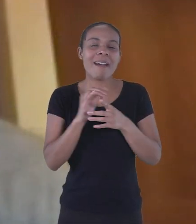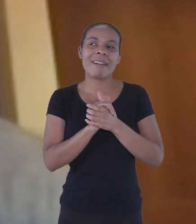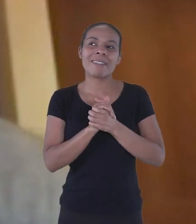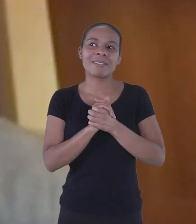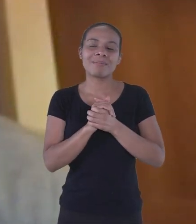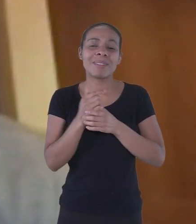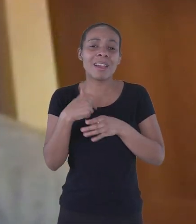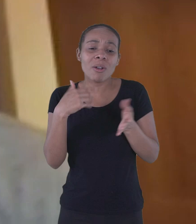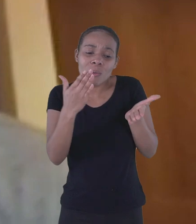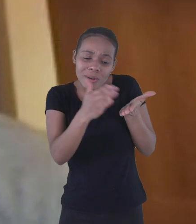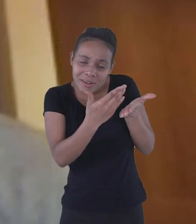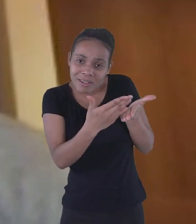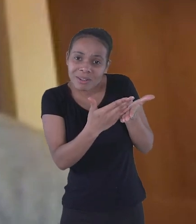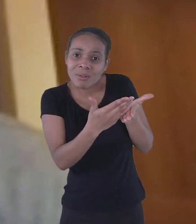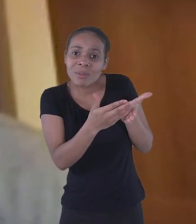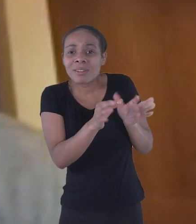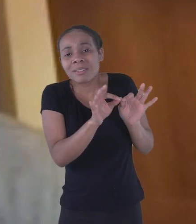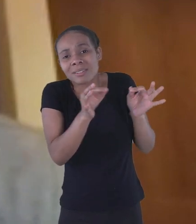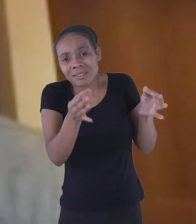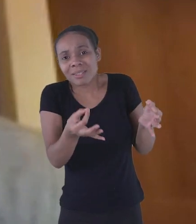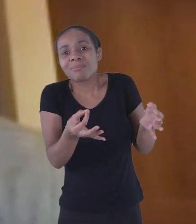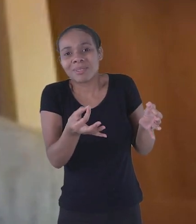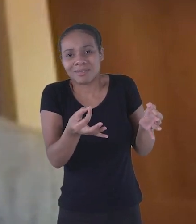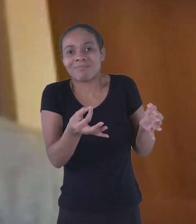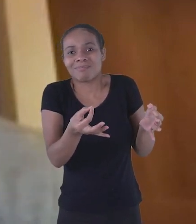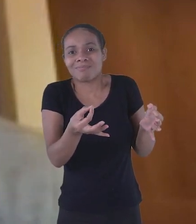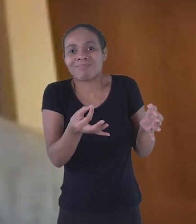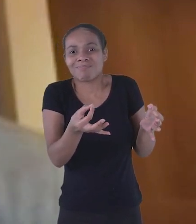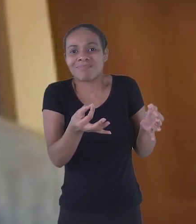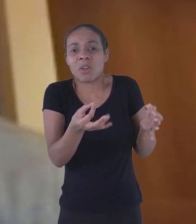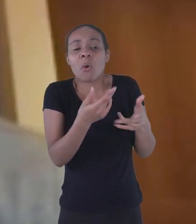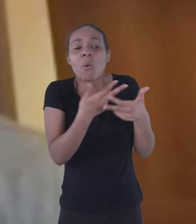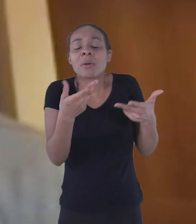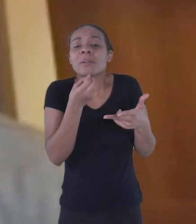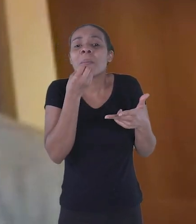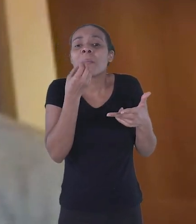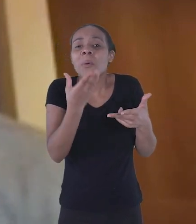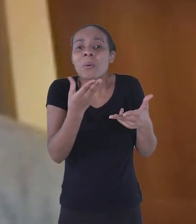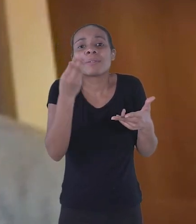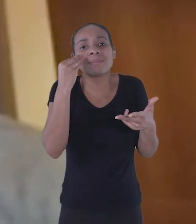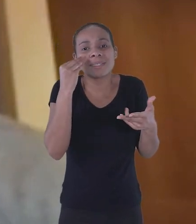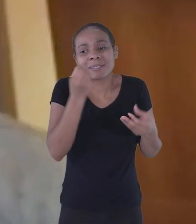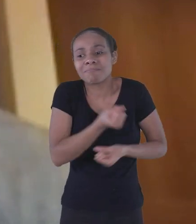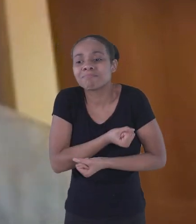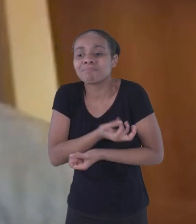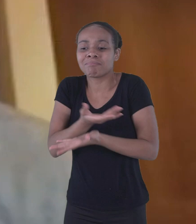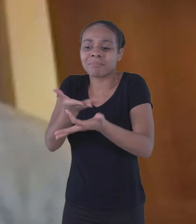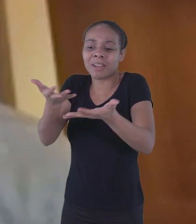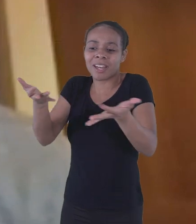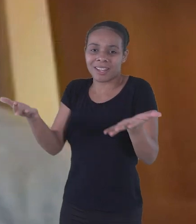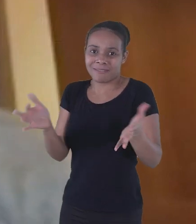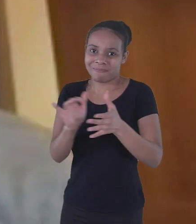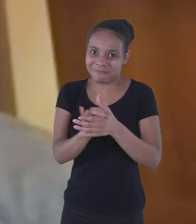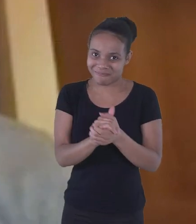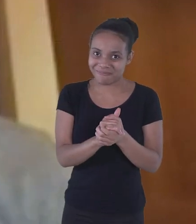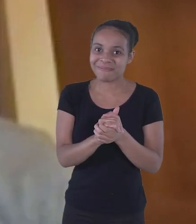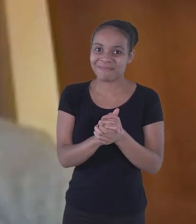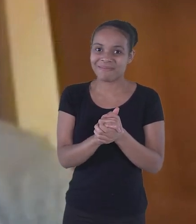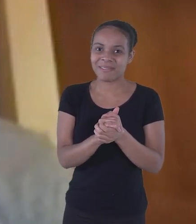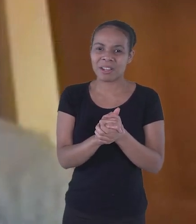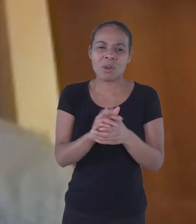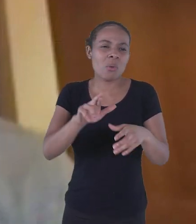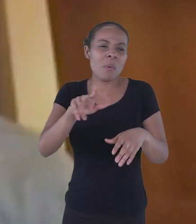intenções, ele pode estar passando alguma mensagem também. E nós não podemos ficar falando aqui só da minha